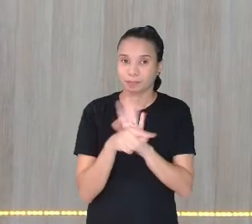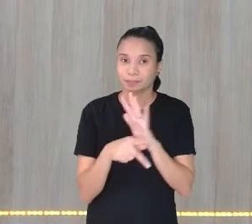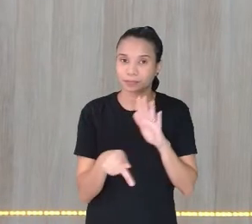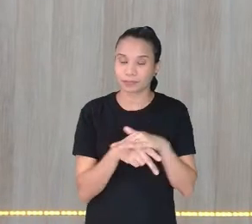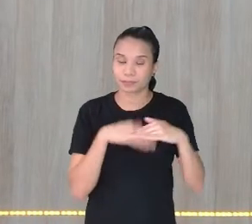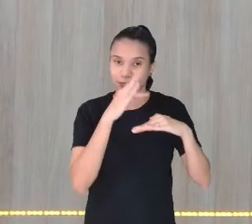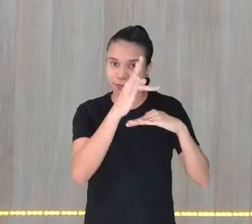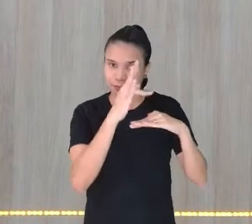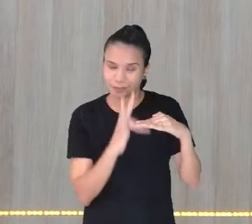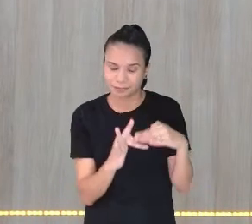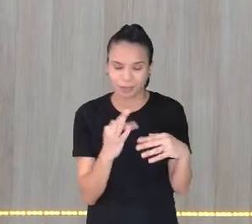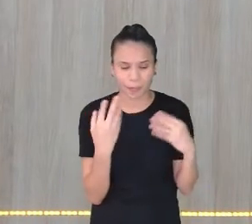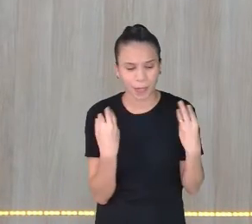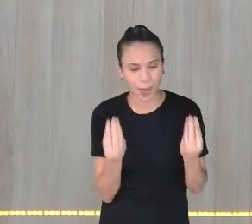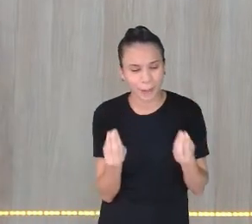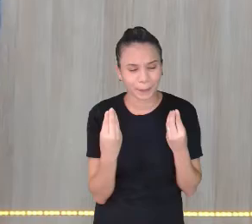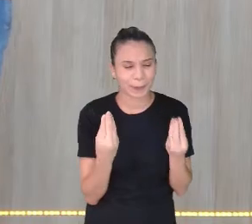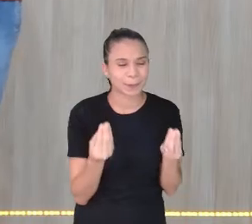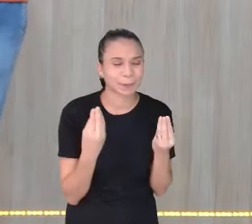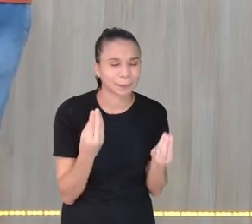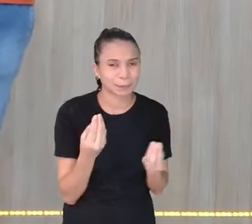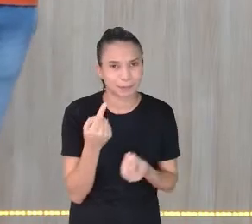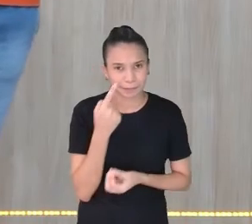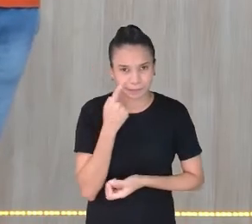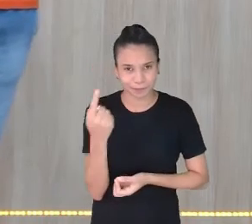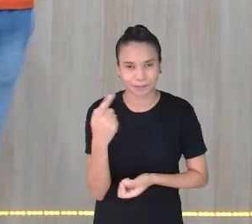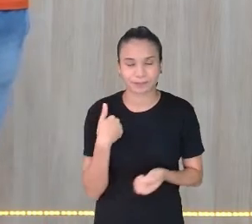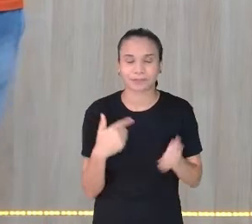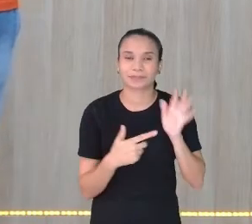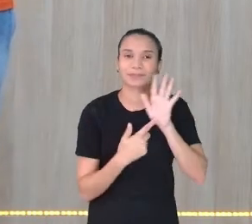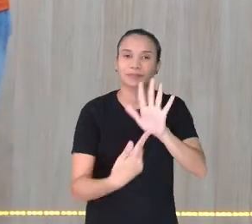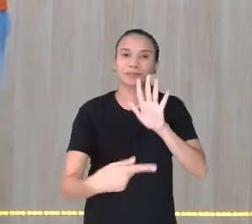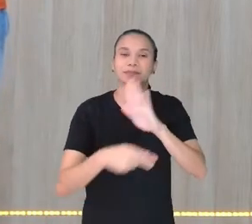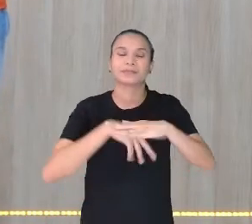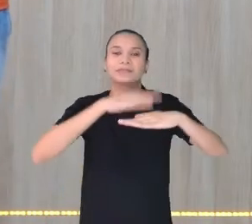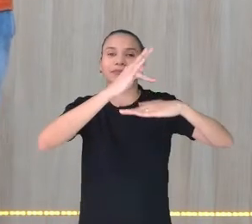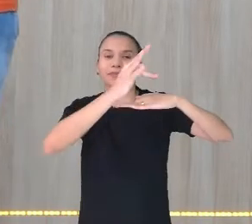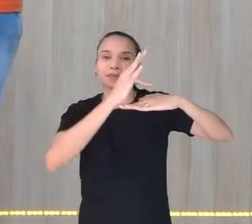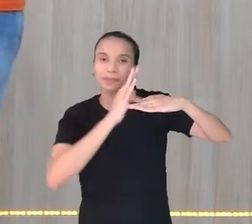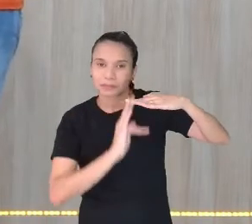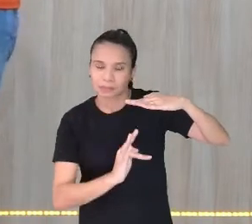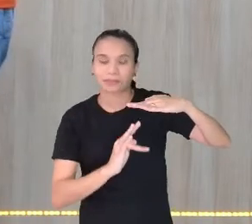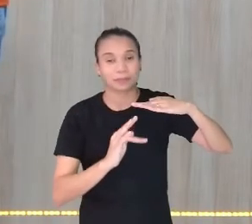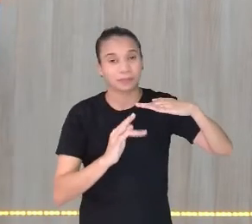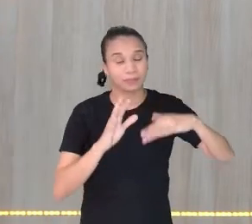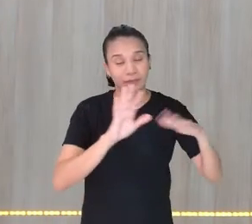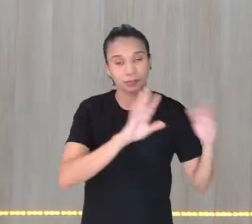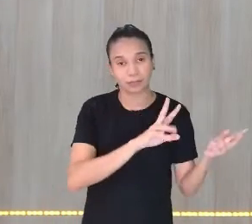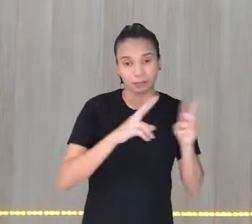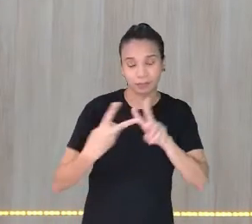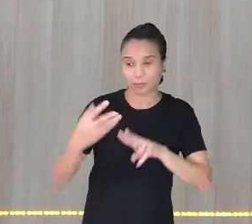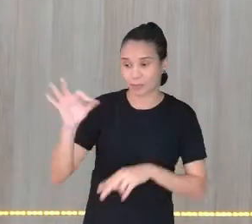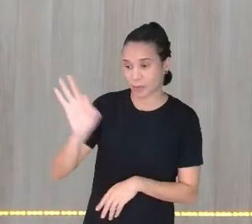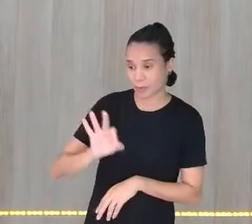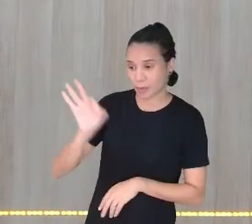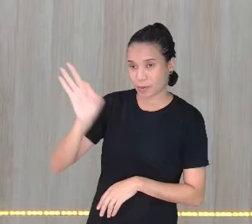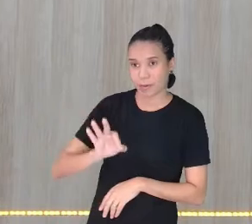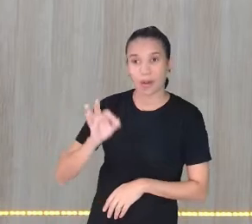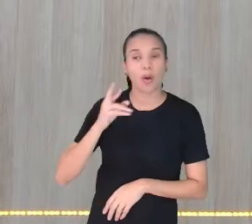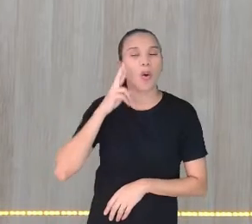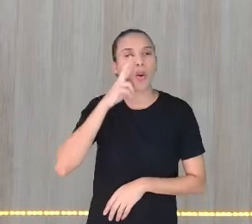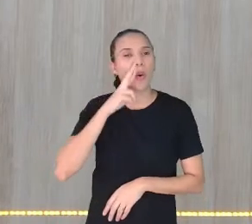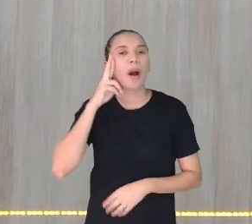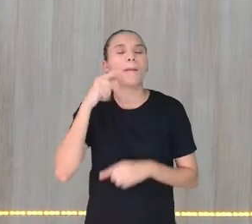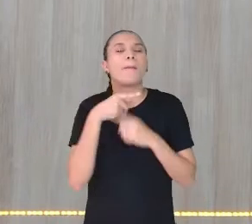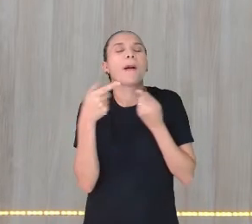fração. Como assim, Pedro? Veja, eu representei em forma de porcentagem a parte que está pintada de rosa.